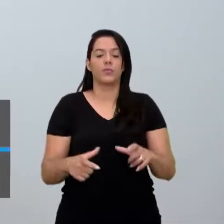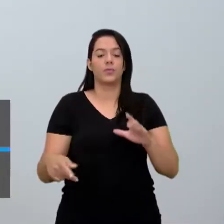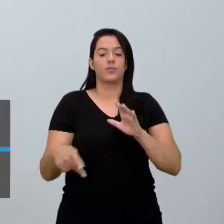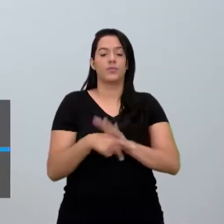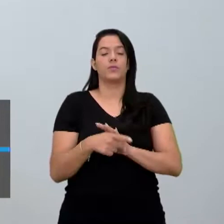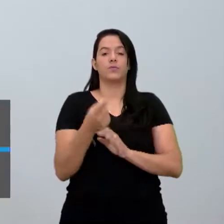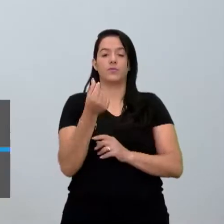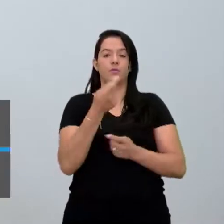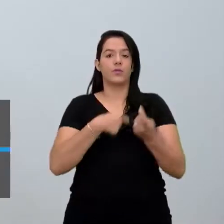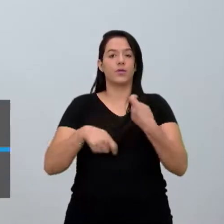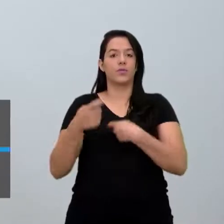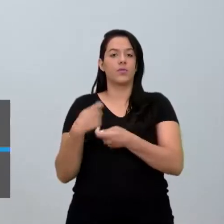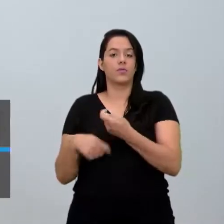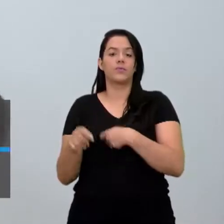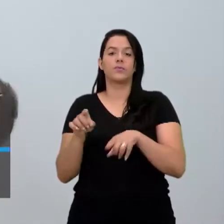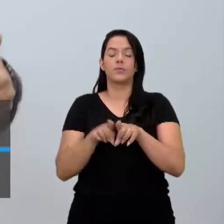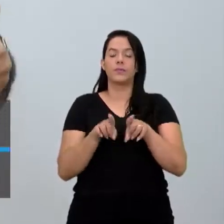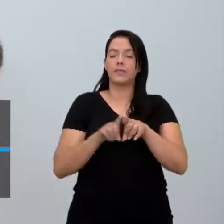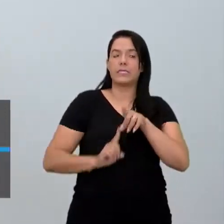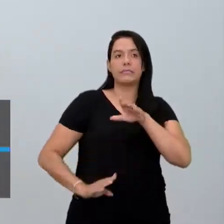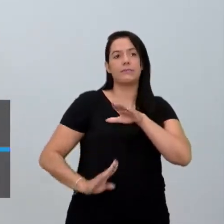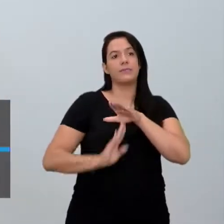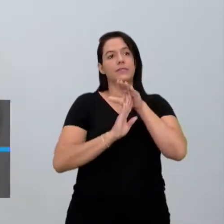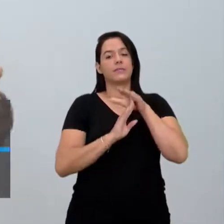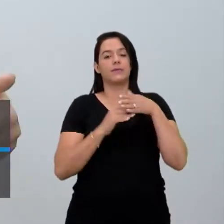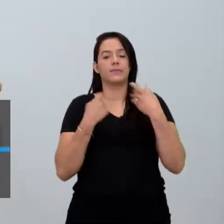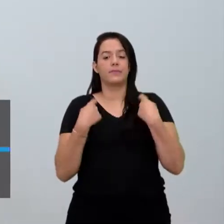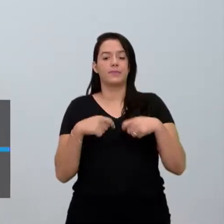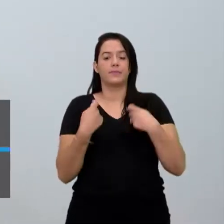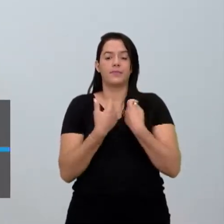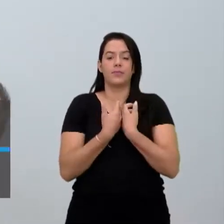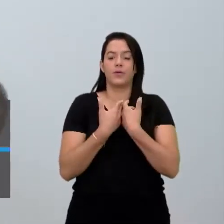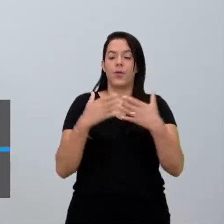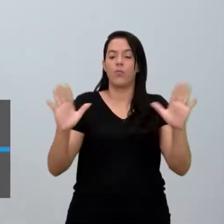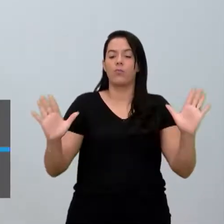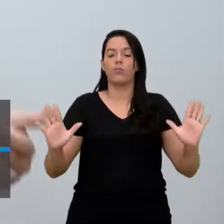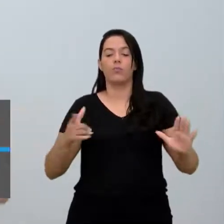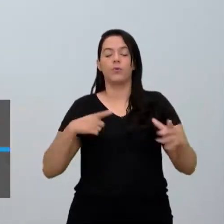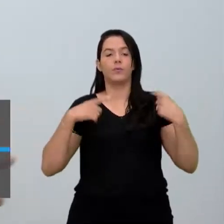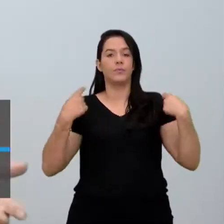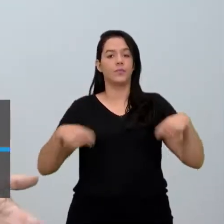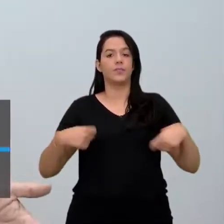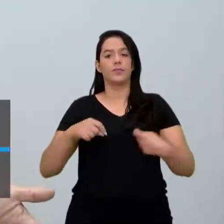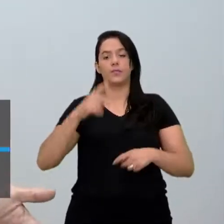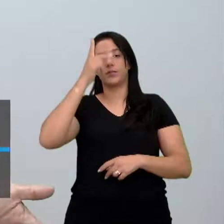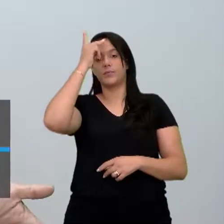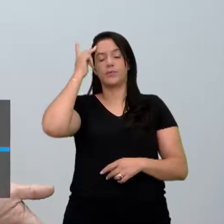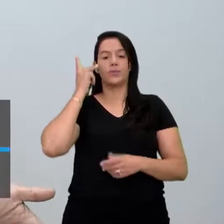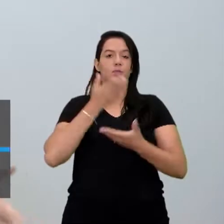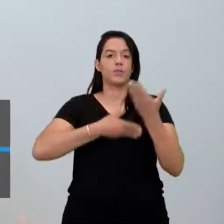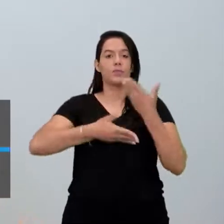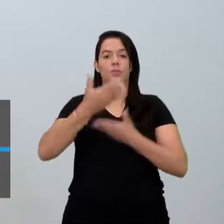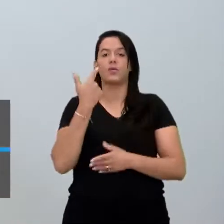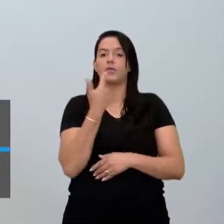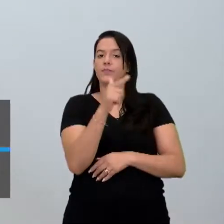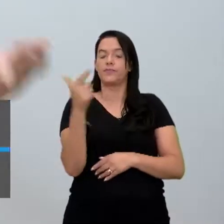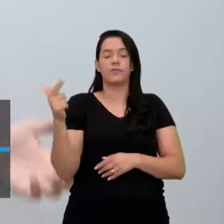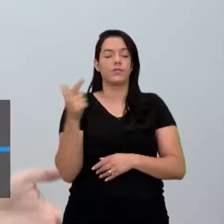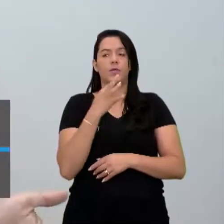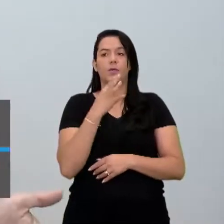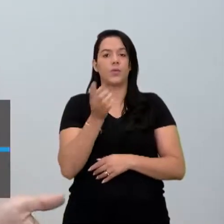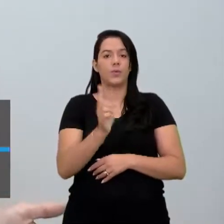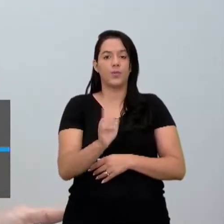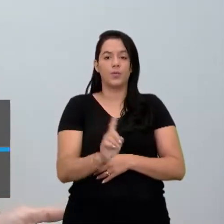econômico limitado e vai ter que abrir isso a um compartilhamento de pessoas que você não conhece, que são